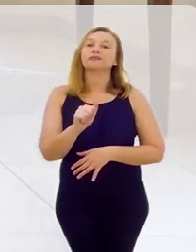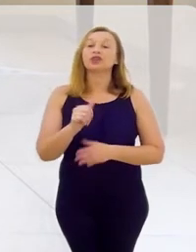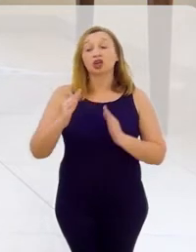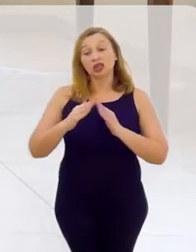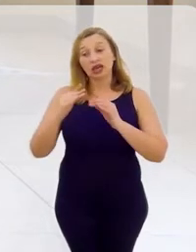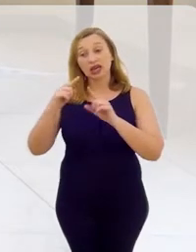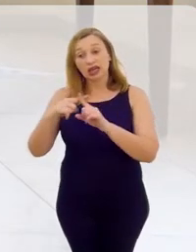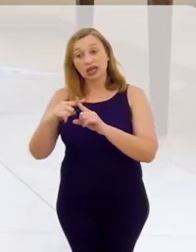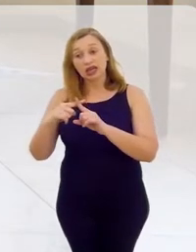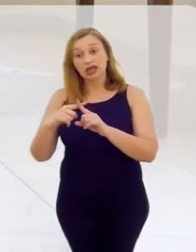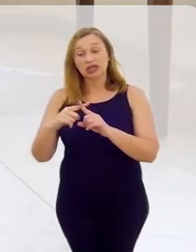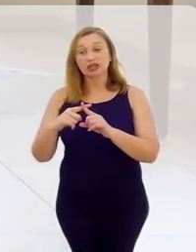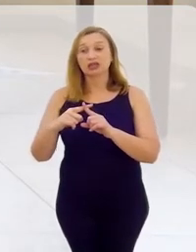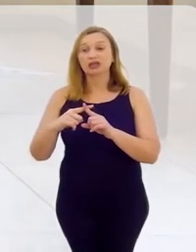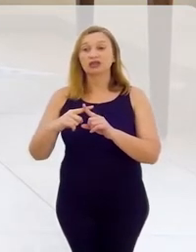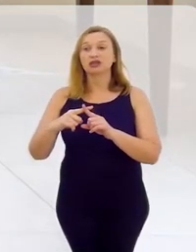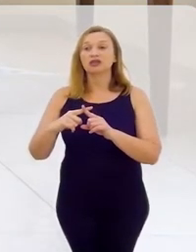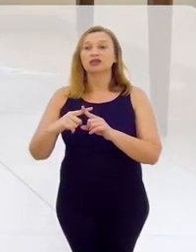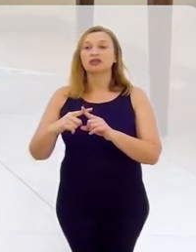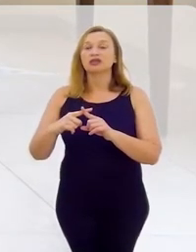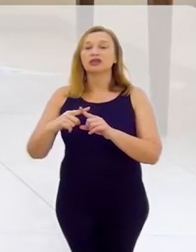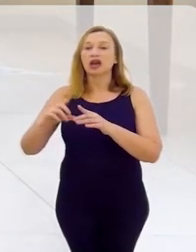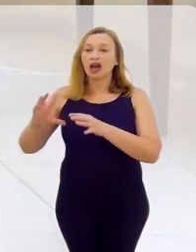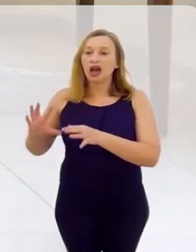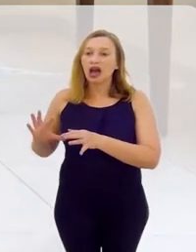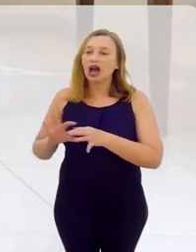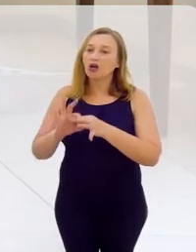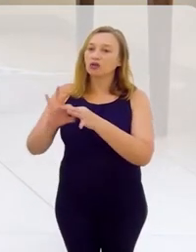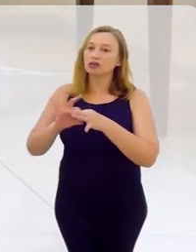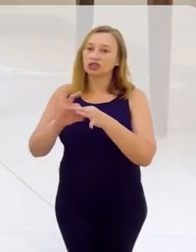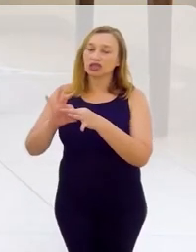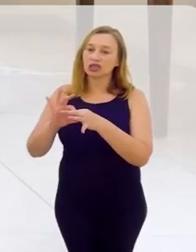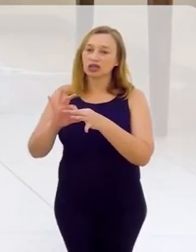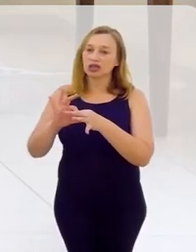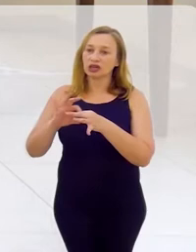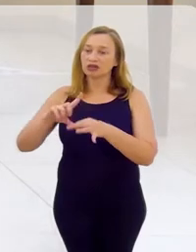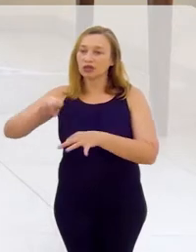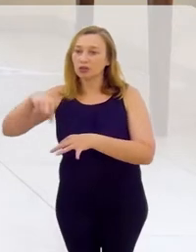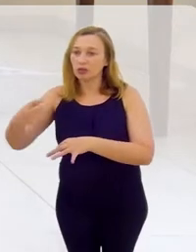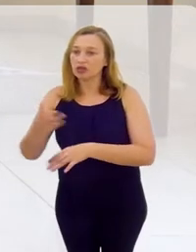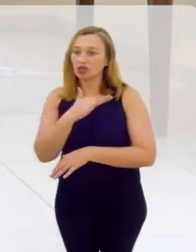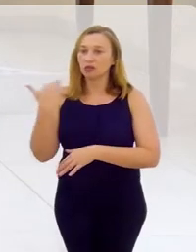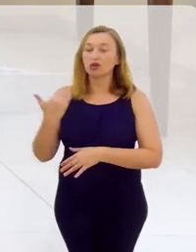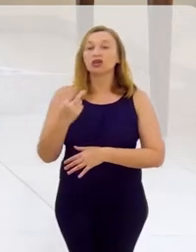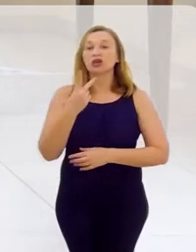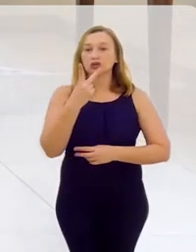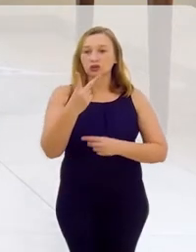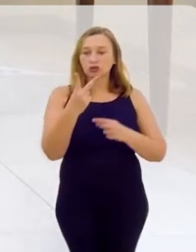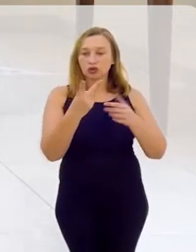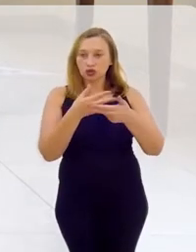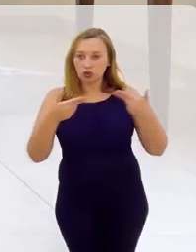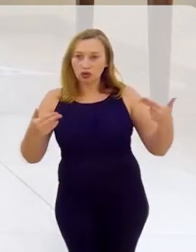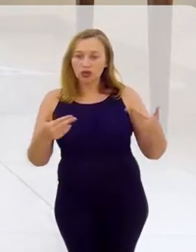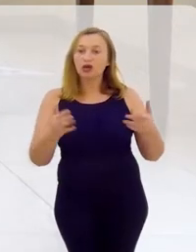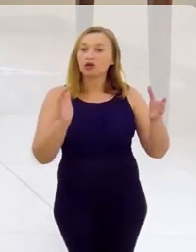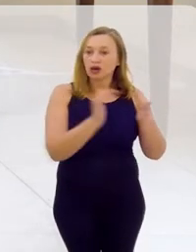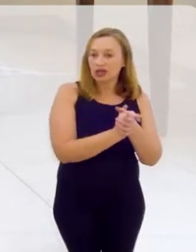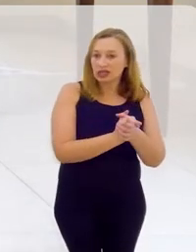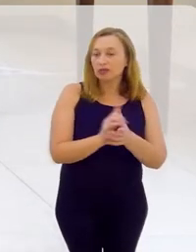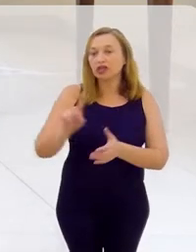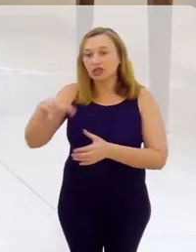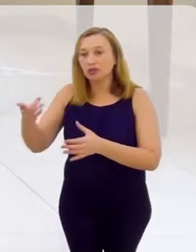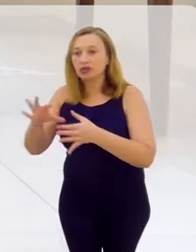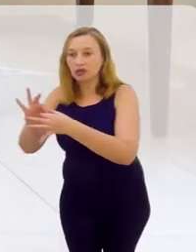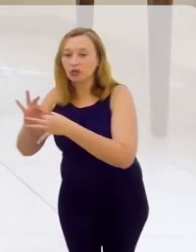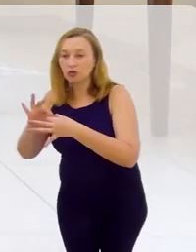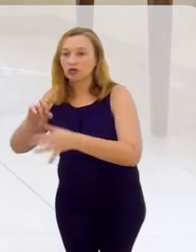nas capelas. Nas capelas? capelas. E no templo é feito a ordenança do selamento. Então são duas coisas distintas, o casamento e